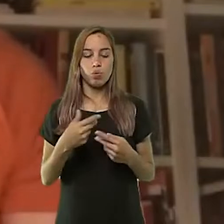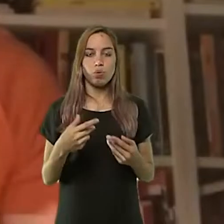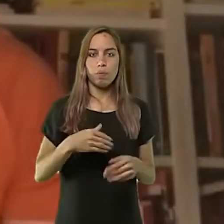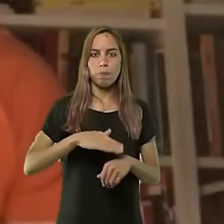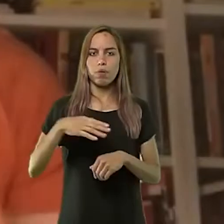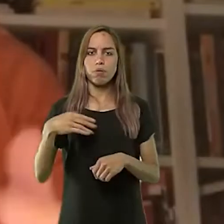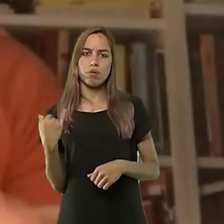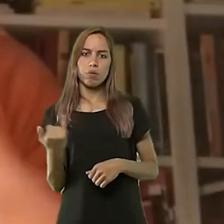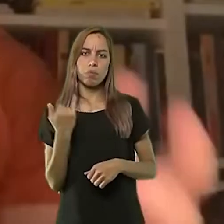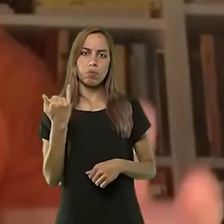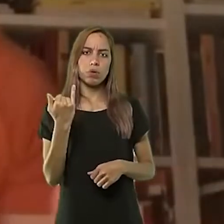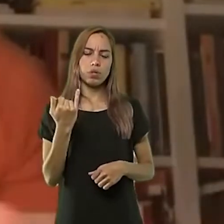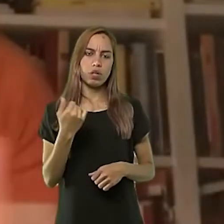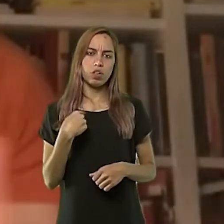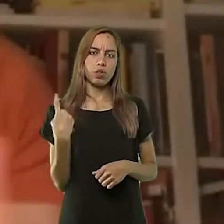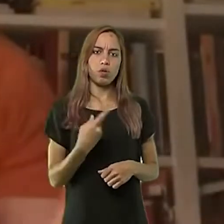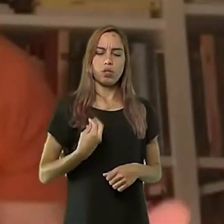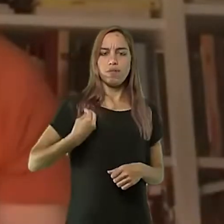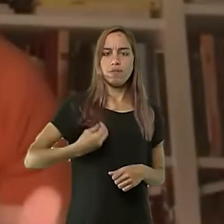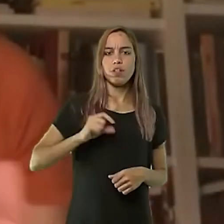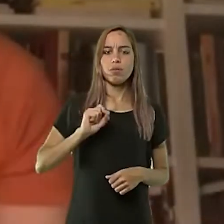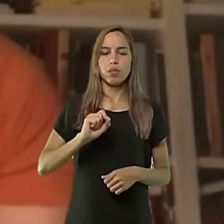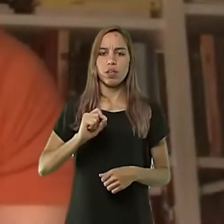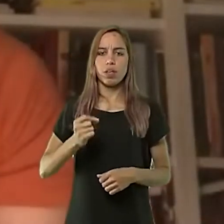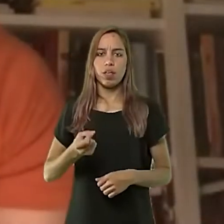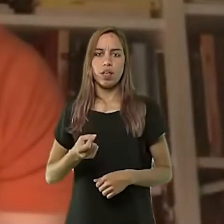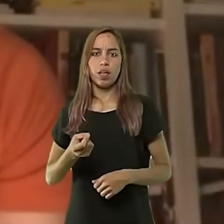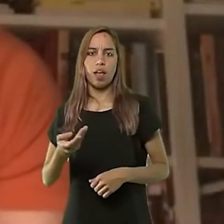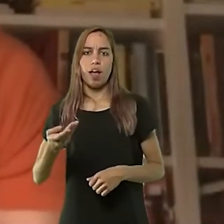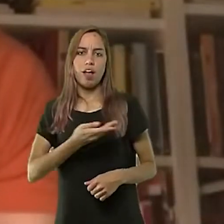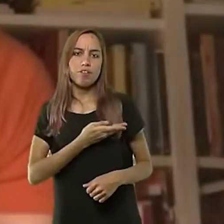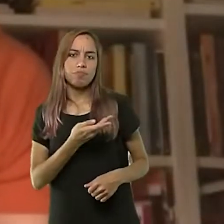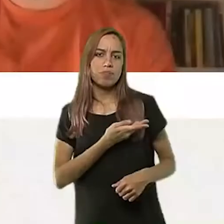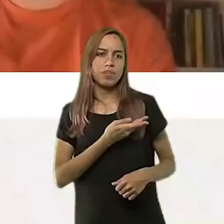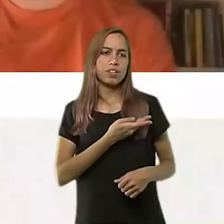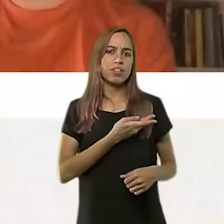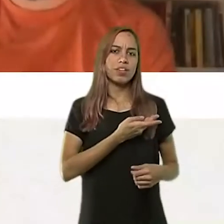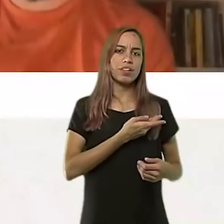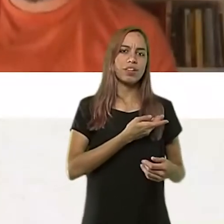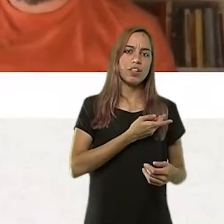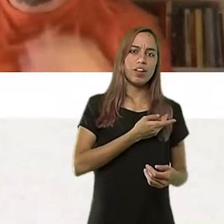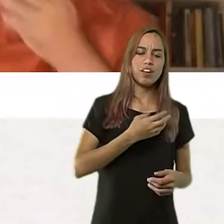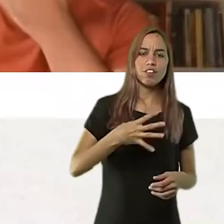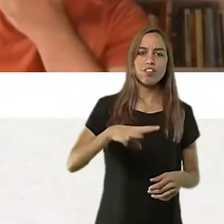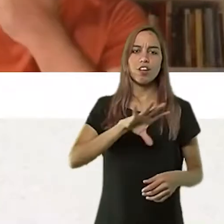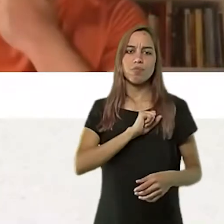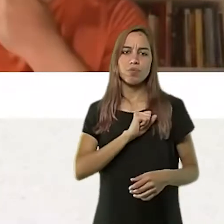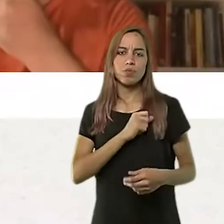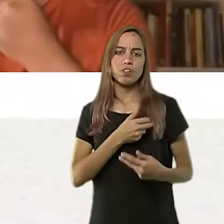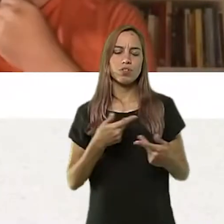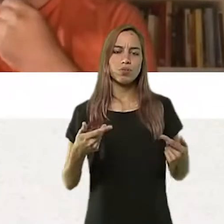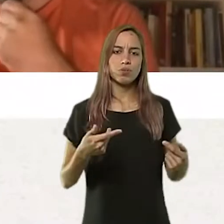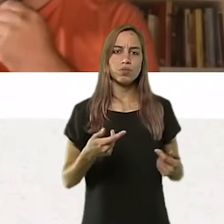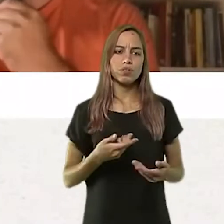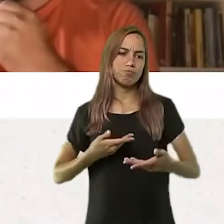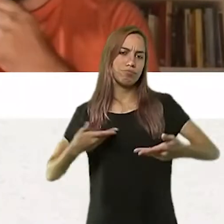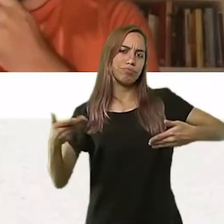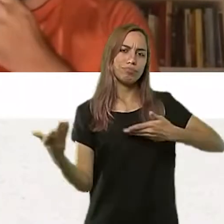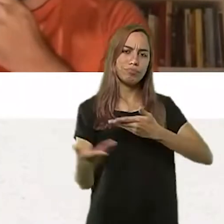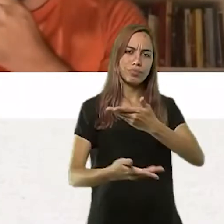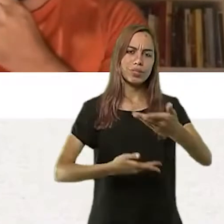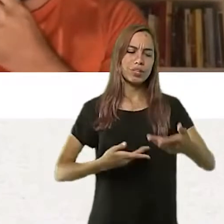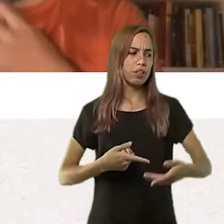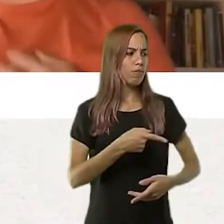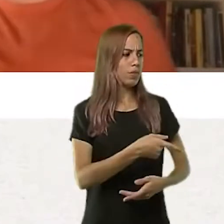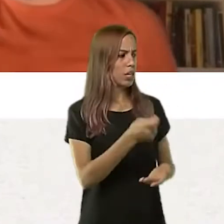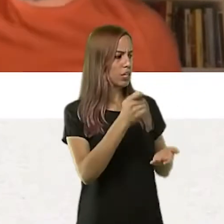a ser a amizade, o amor e por aí fora, e não propriamente ser milionário. Você escreveu esse livro ontem no Brasil, anteontem